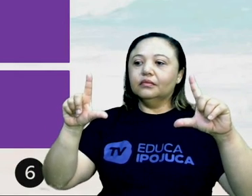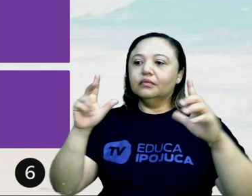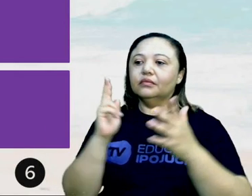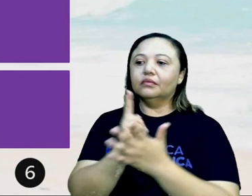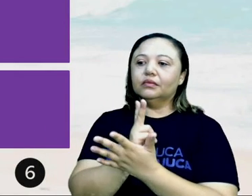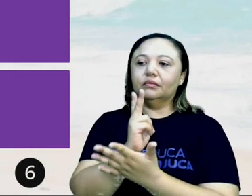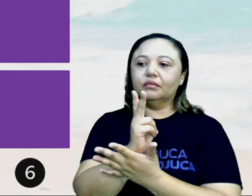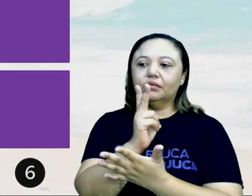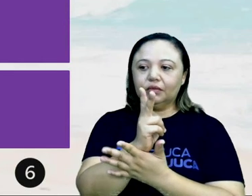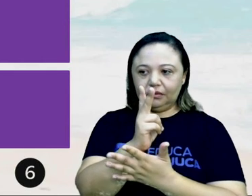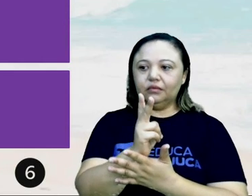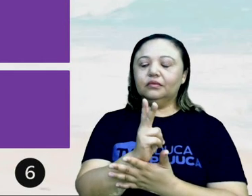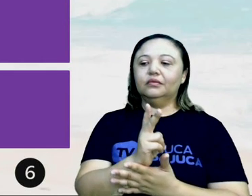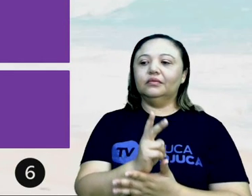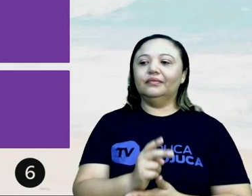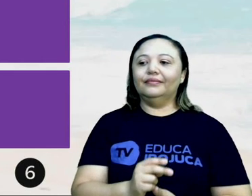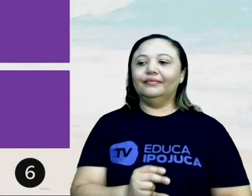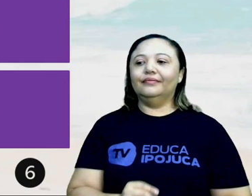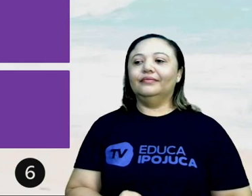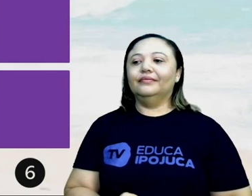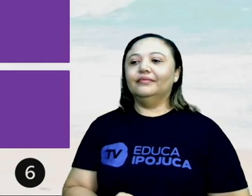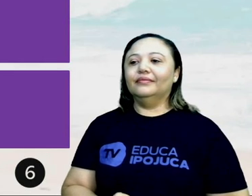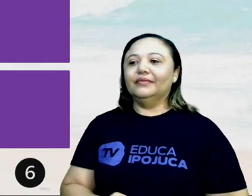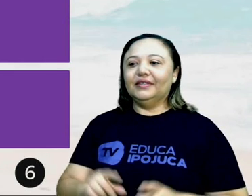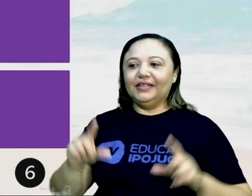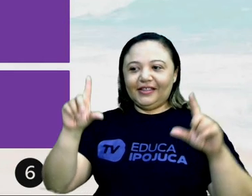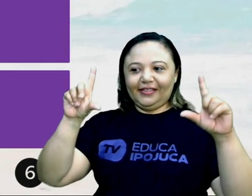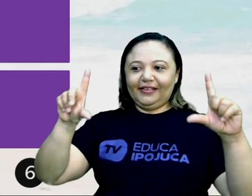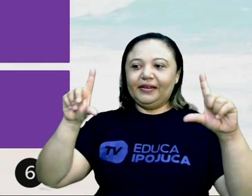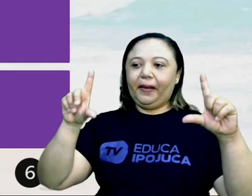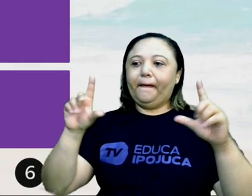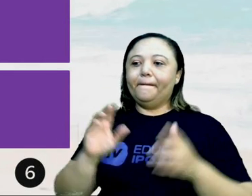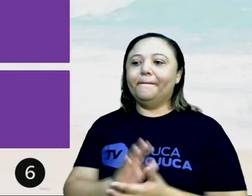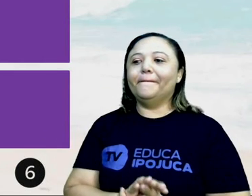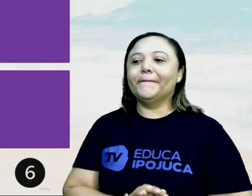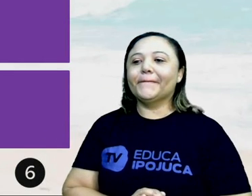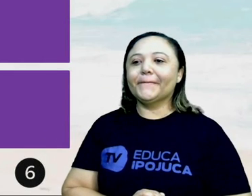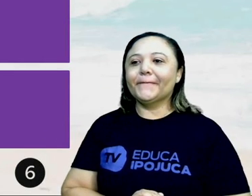vai perder. Eu quero ver vocês ganhando esse jogo da memória aqui.